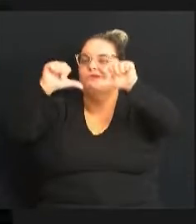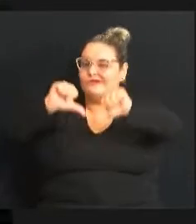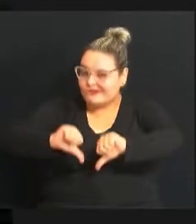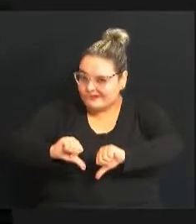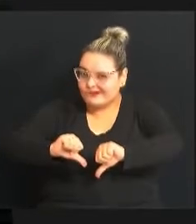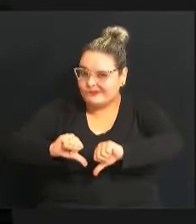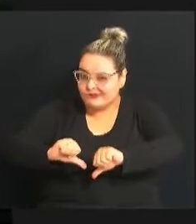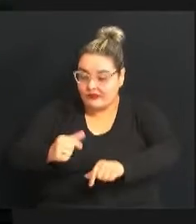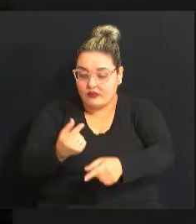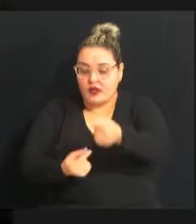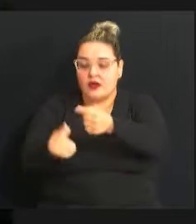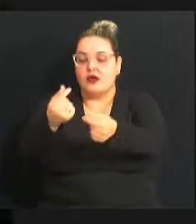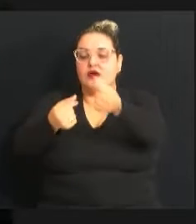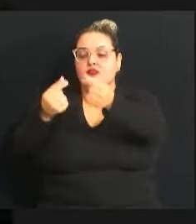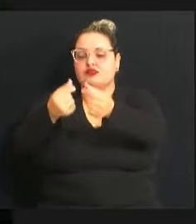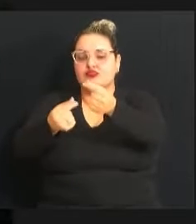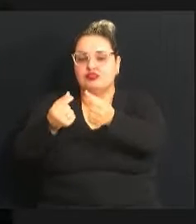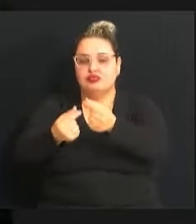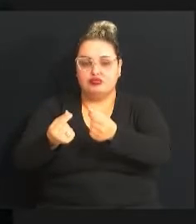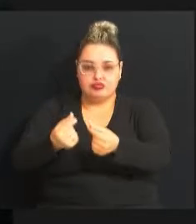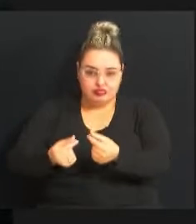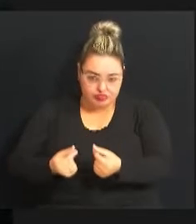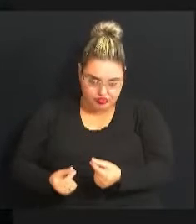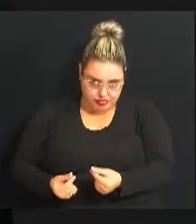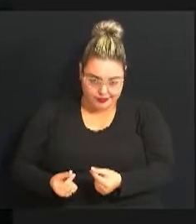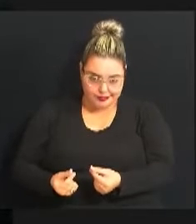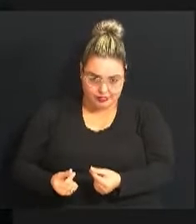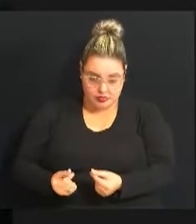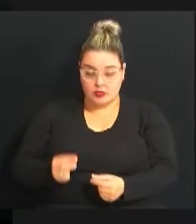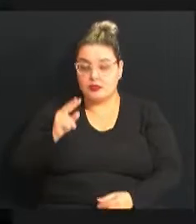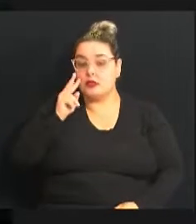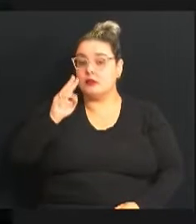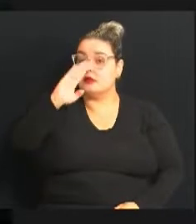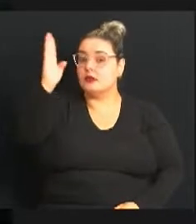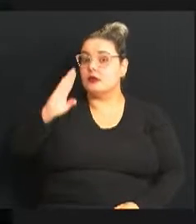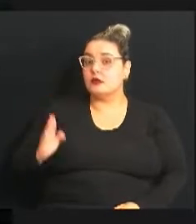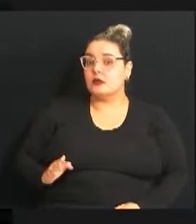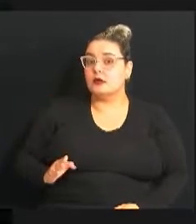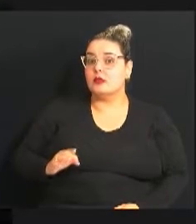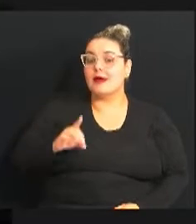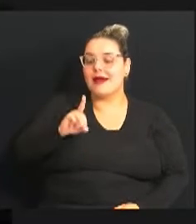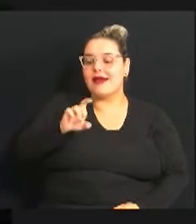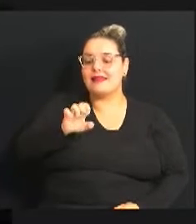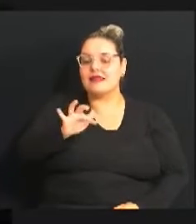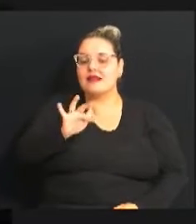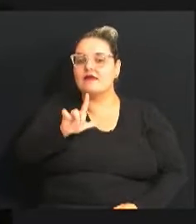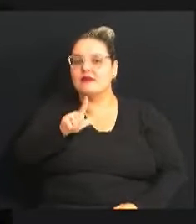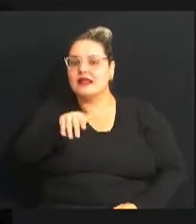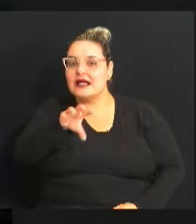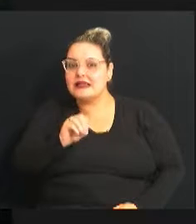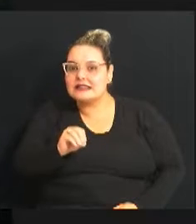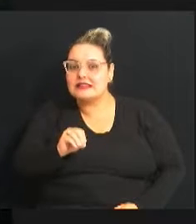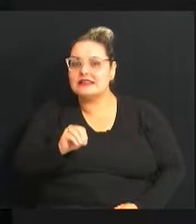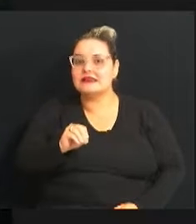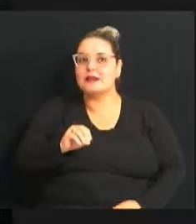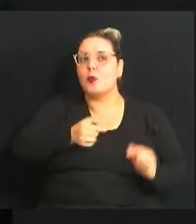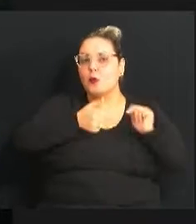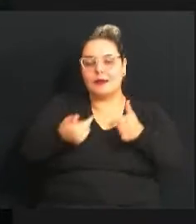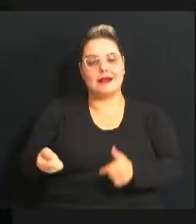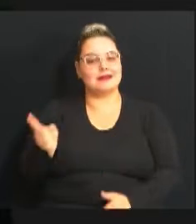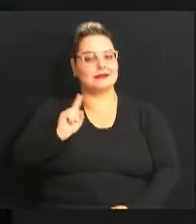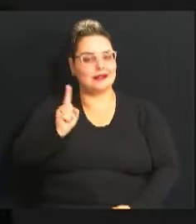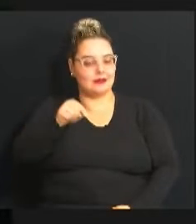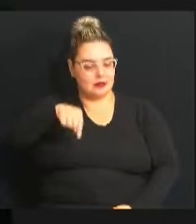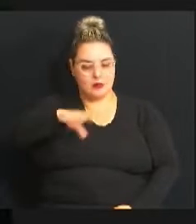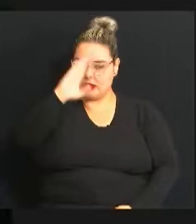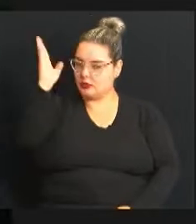O processo que a gente está vendo no Brasil não é propriamente uma deflação dessa forma clássica. O que a gente está vendo no Brasil é um processo,